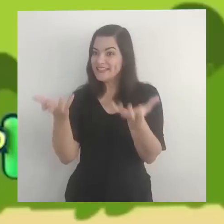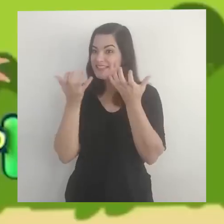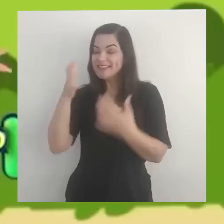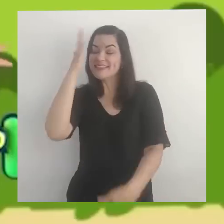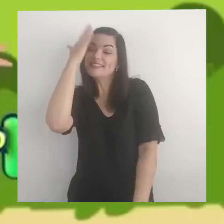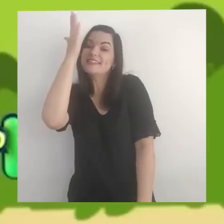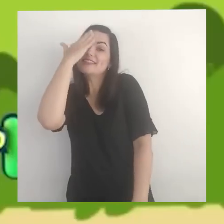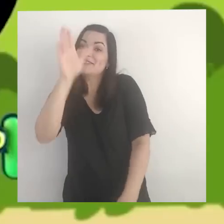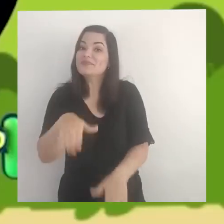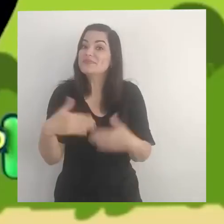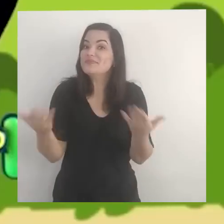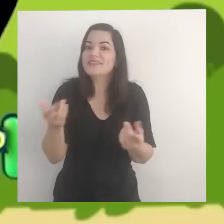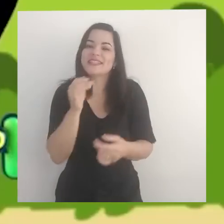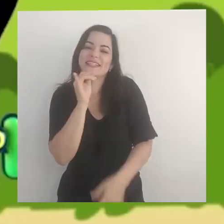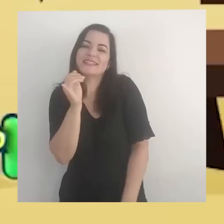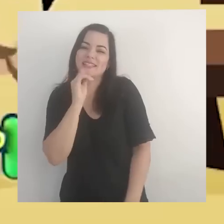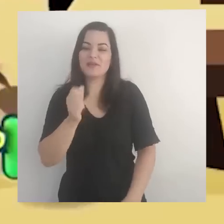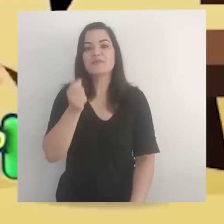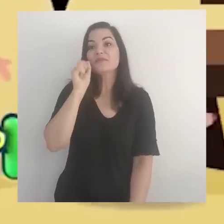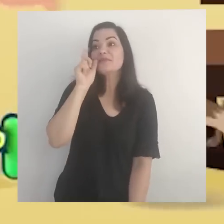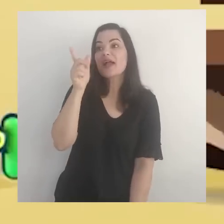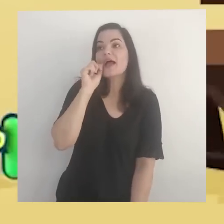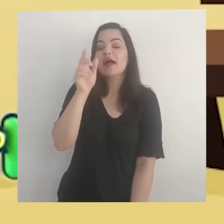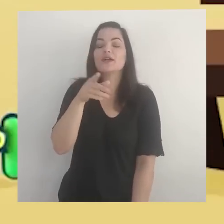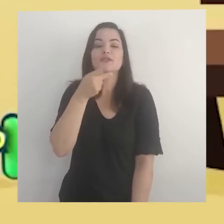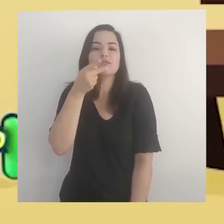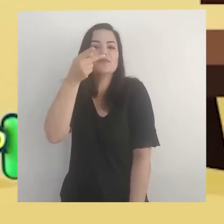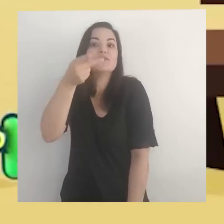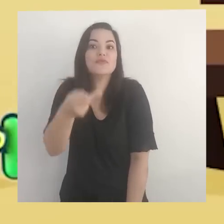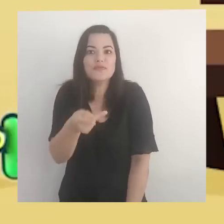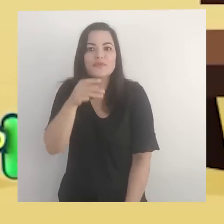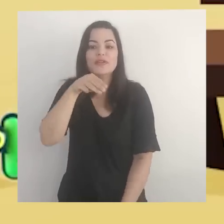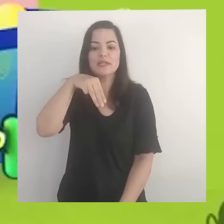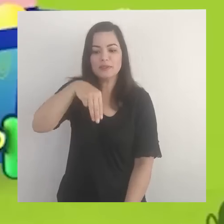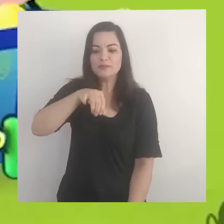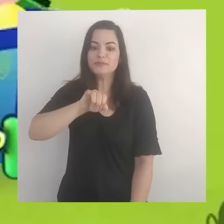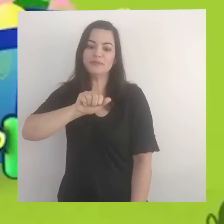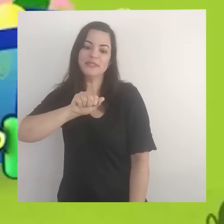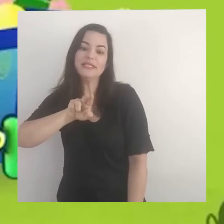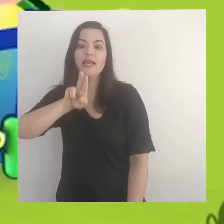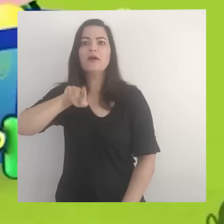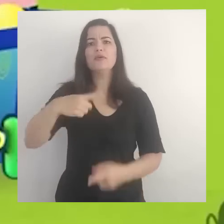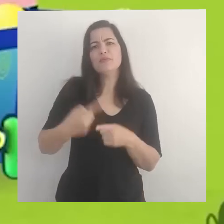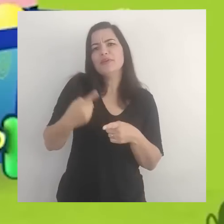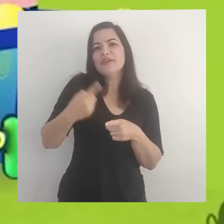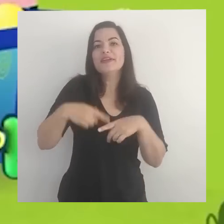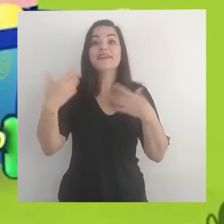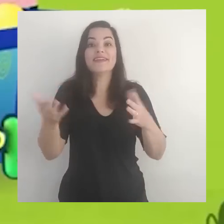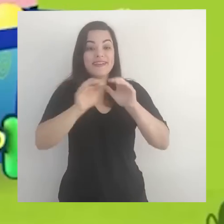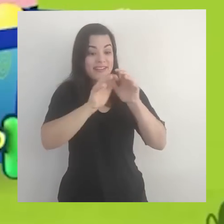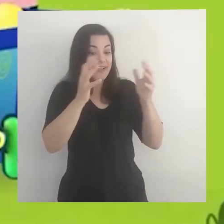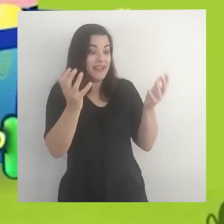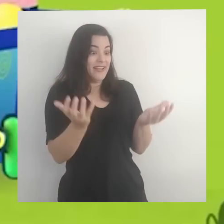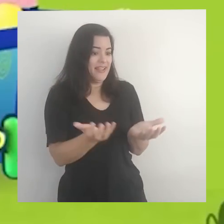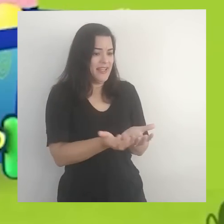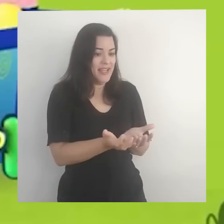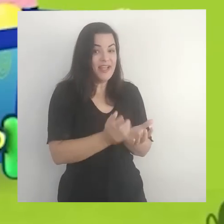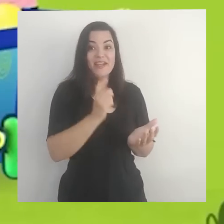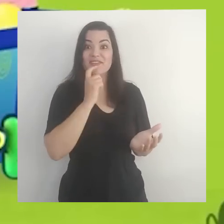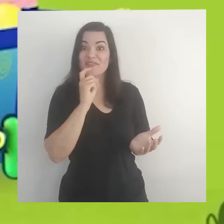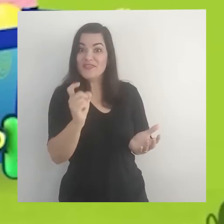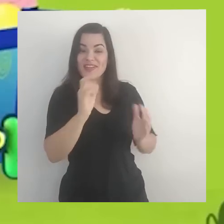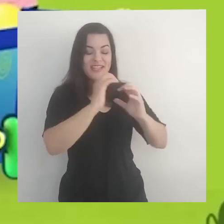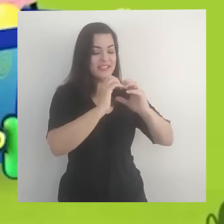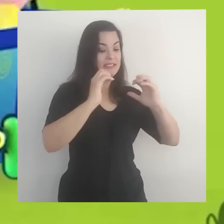Eu quero saber porque o gato mia. Verde por fora, vermelha por dentro é